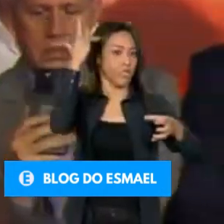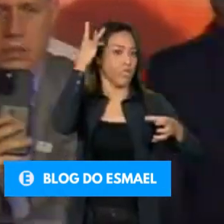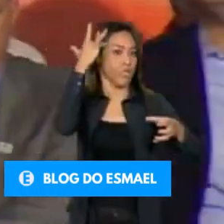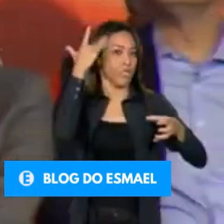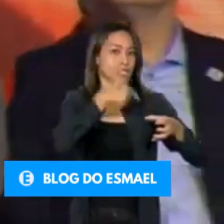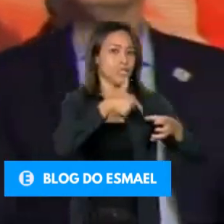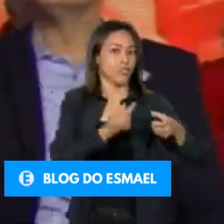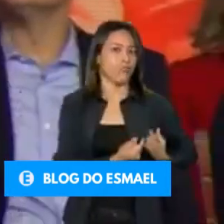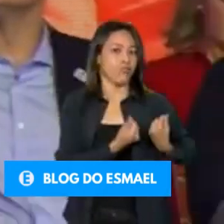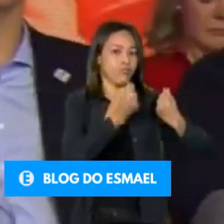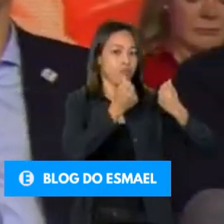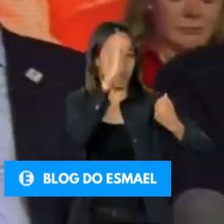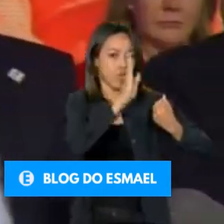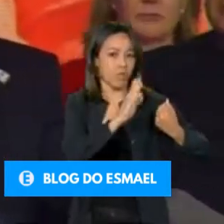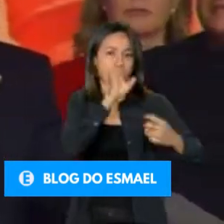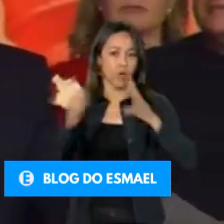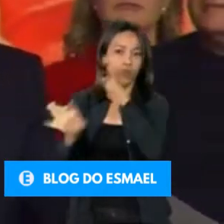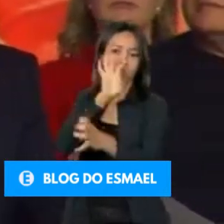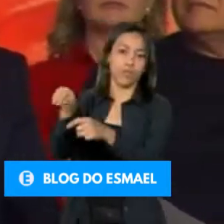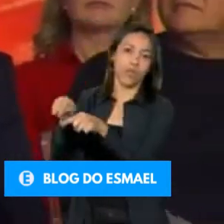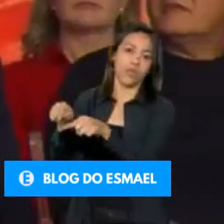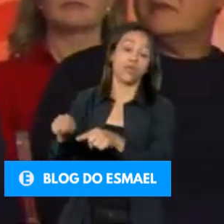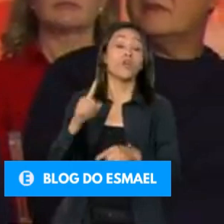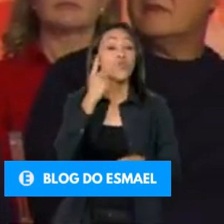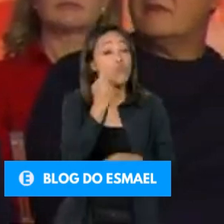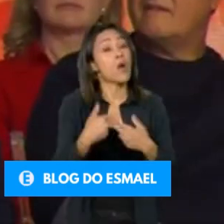uma coisa que a gente tem que ter claro,